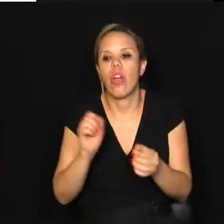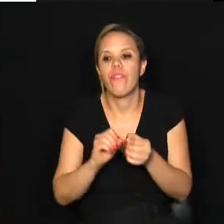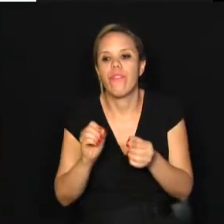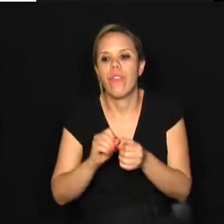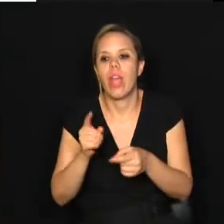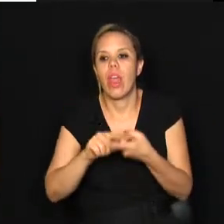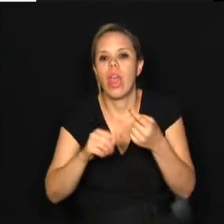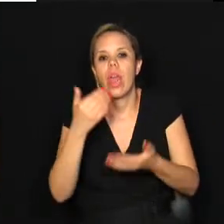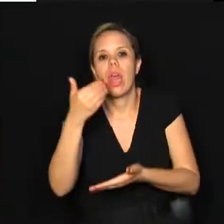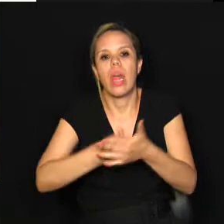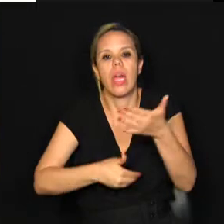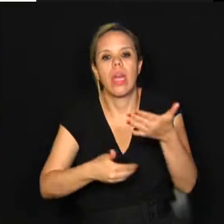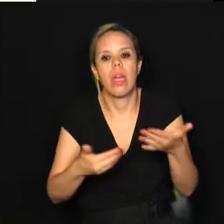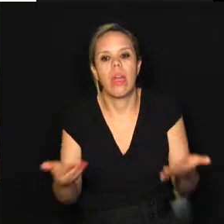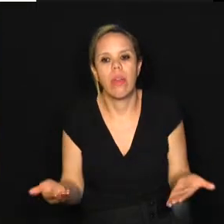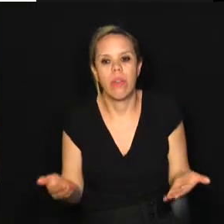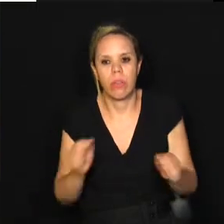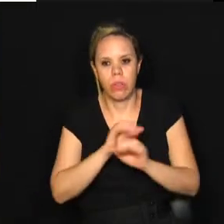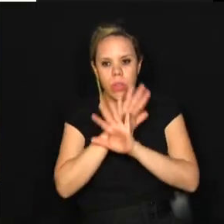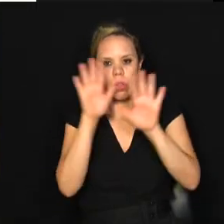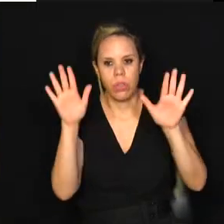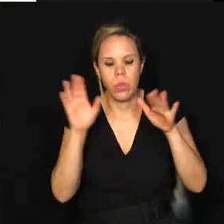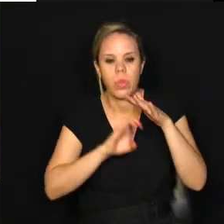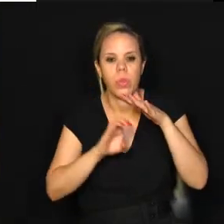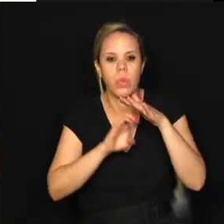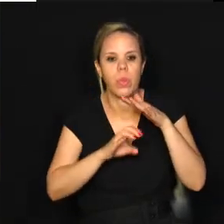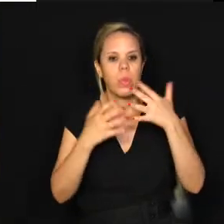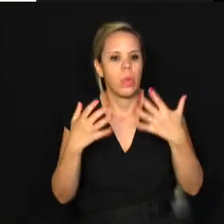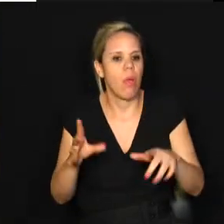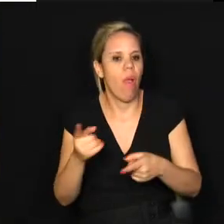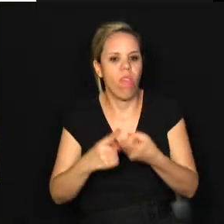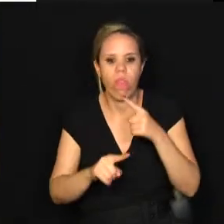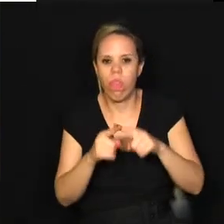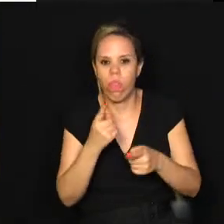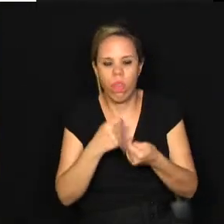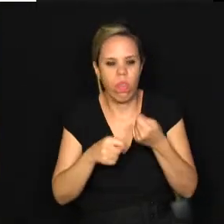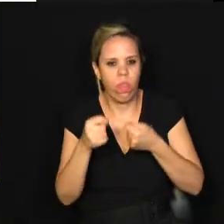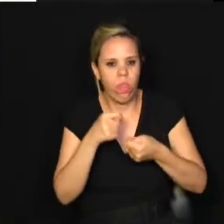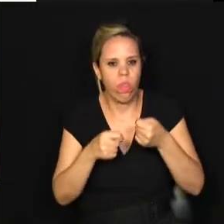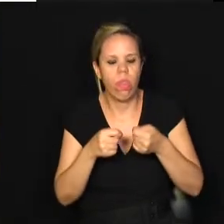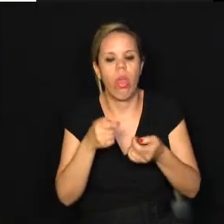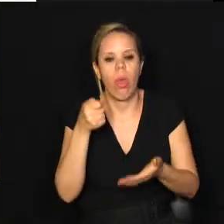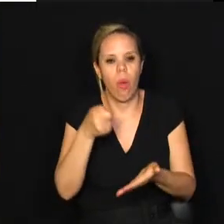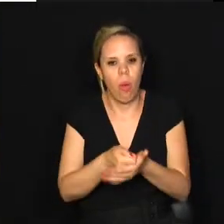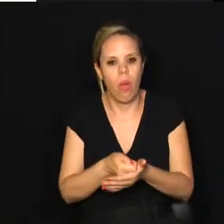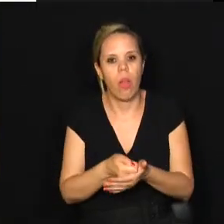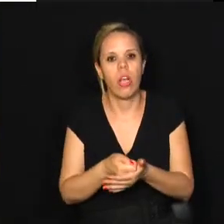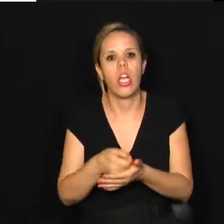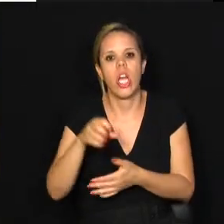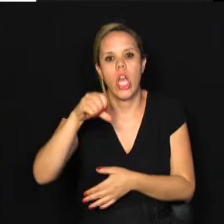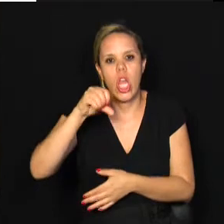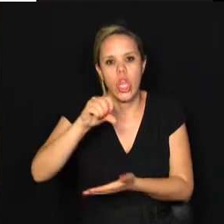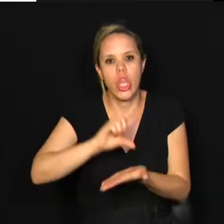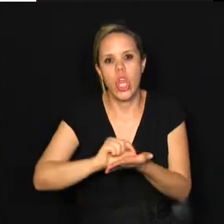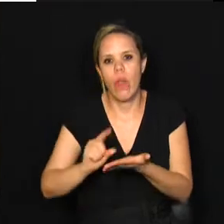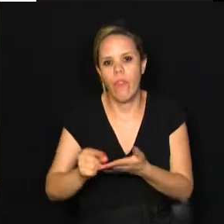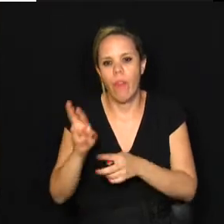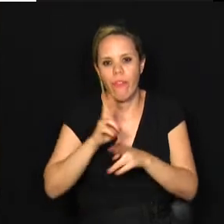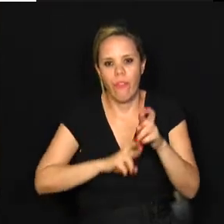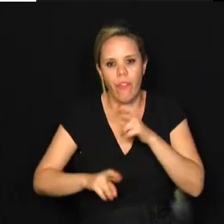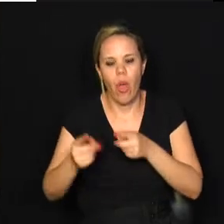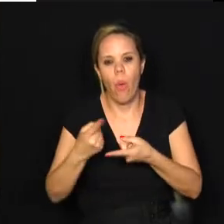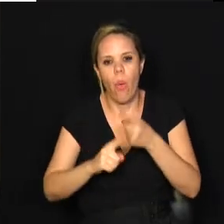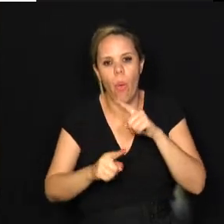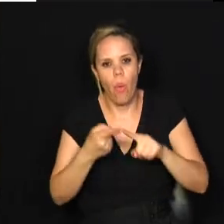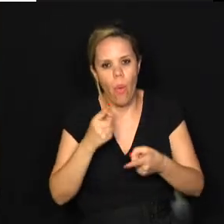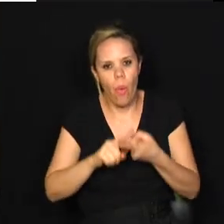descontos. Então aí ficou claro que a empresa já não queria mais negociar, que ela quer impor apenas 9 cláusulas para reger um acordo coletivo